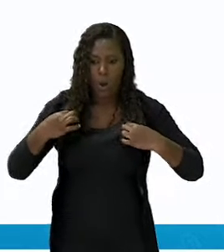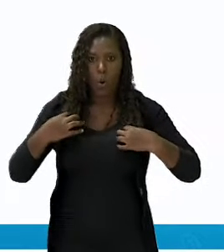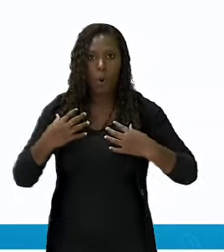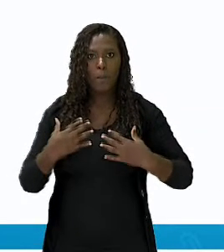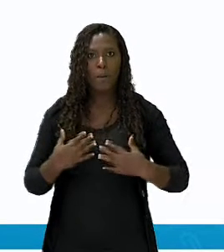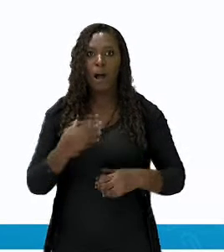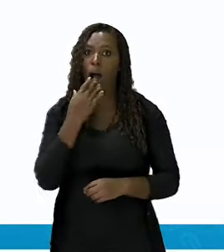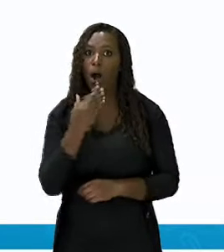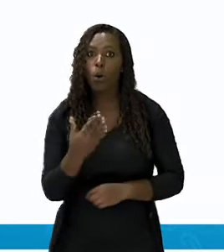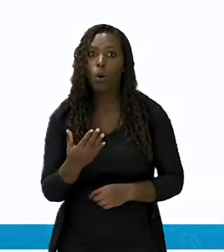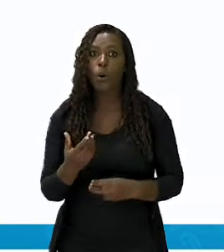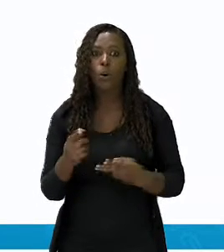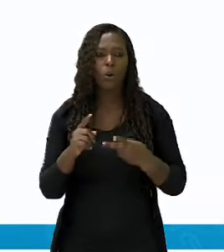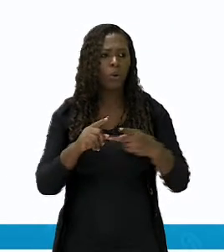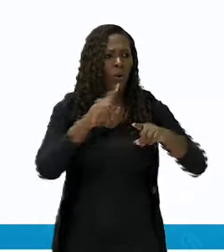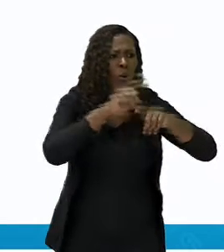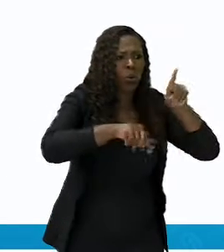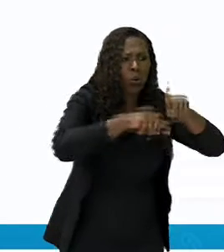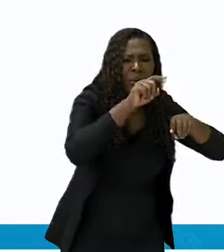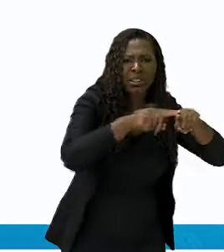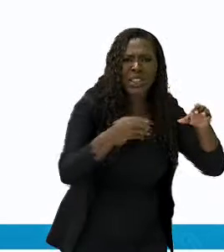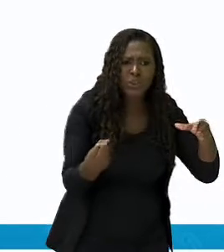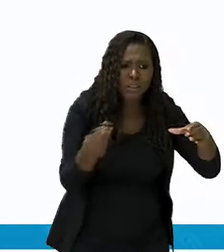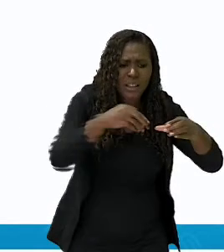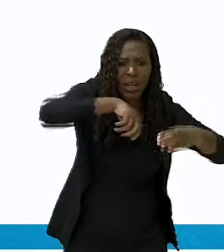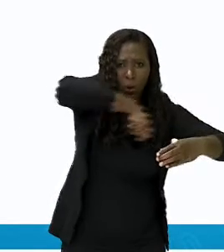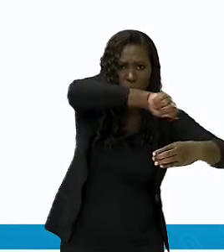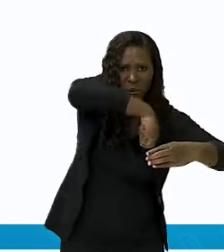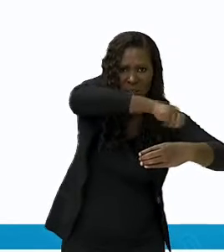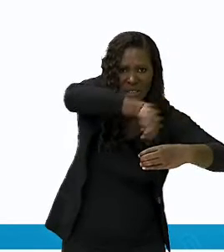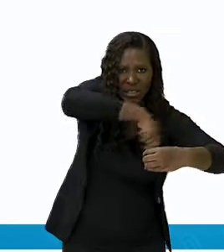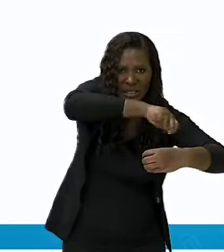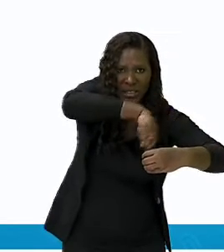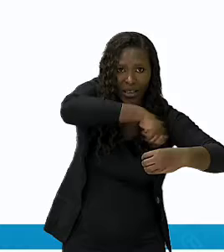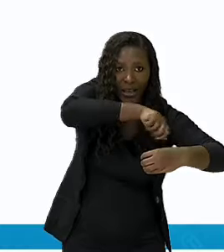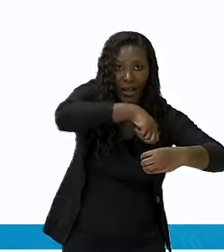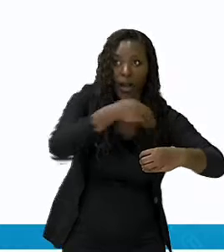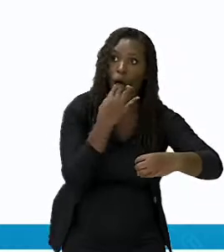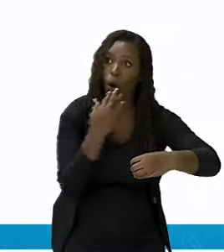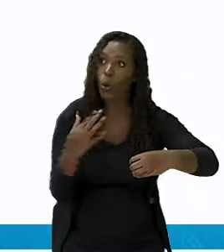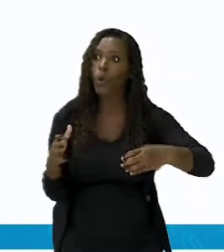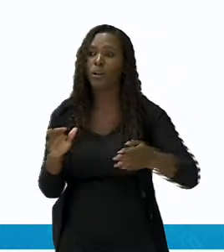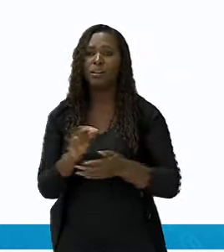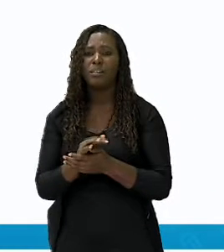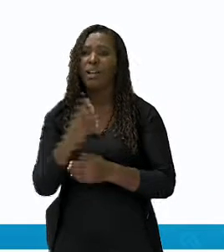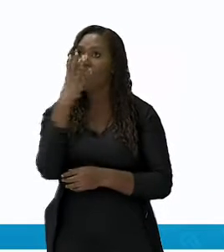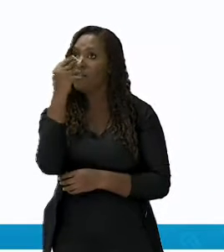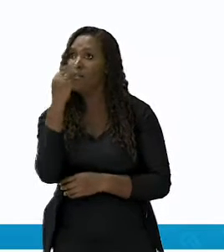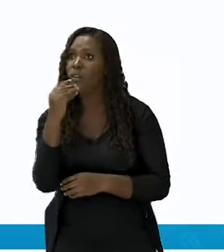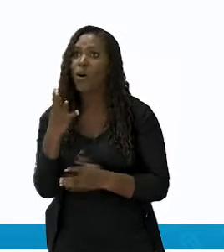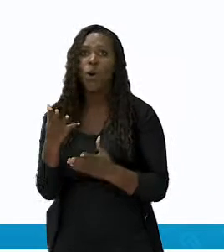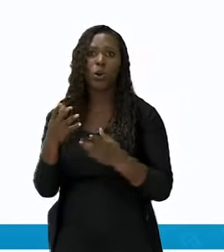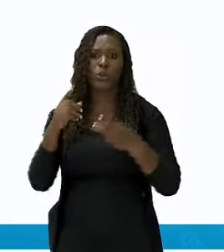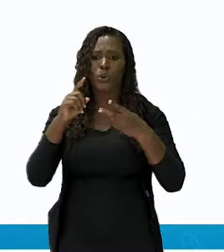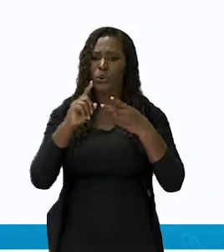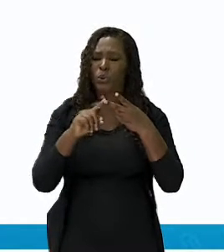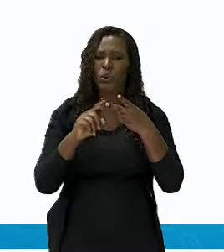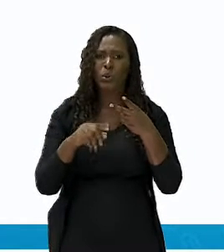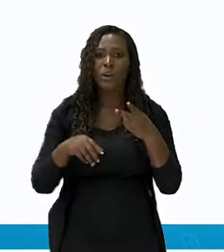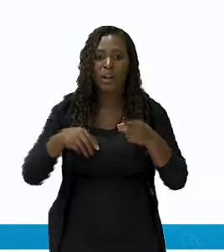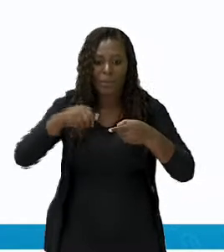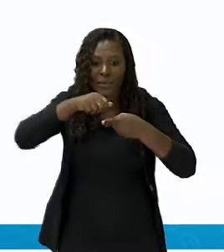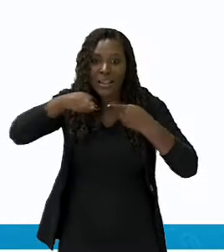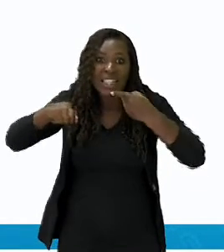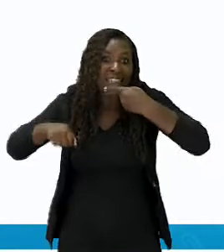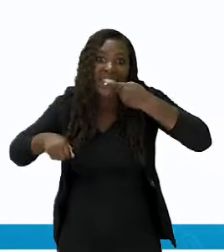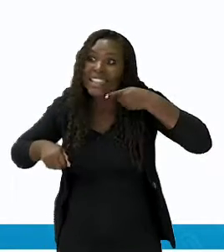de cozinha, os objetos de decoração, os meios de comunicação, as fotografias, a nossa escova de